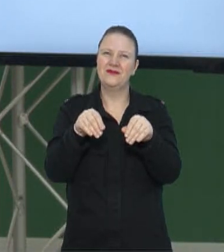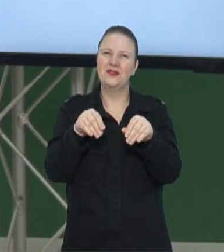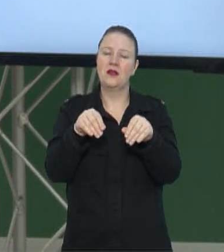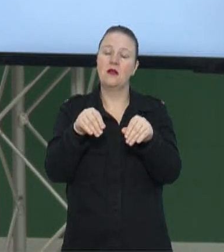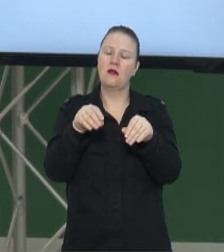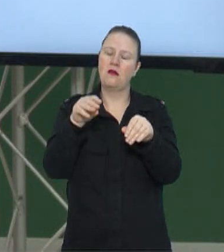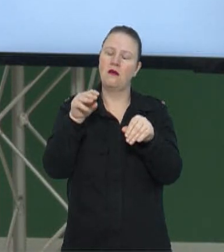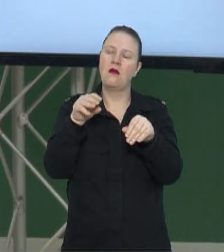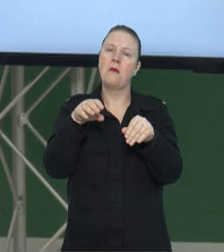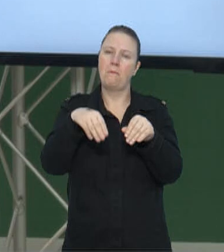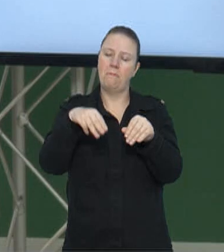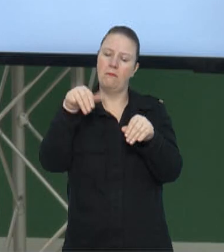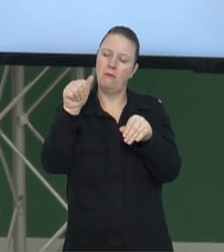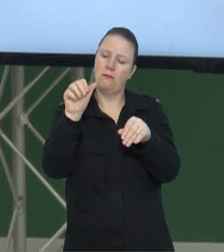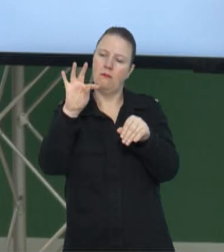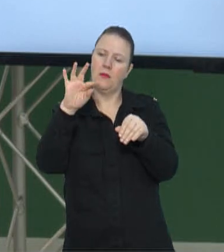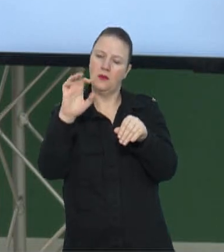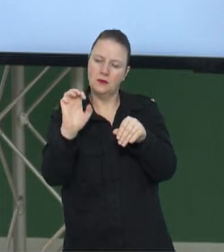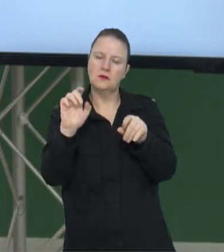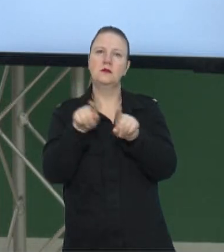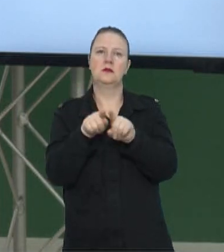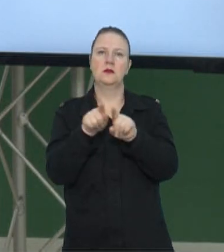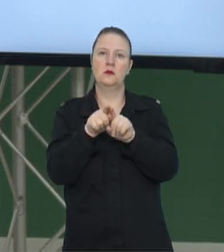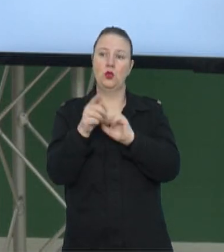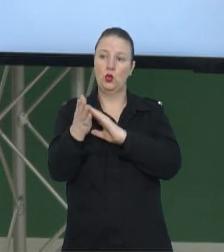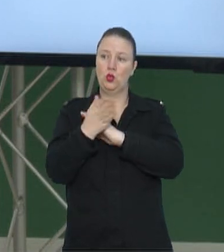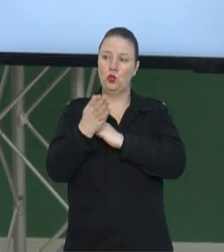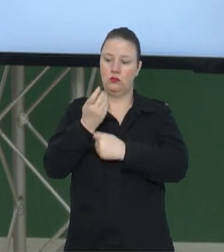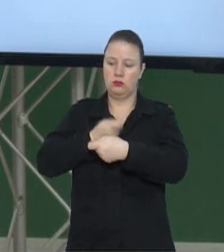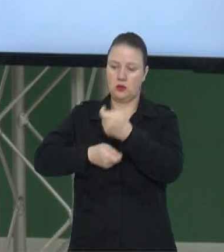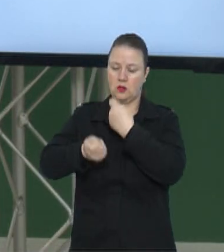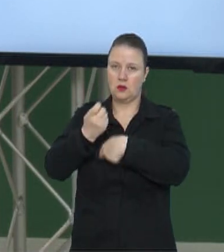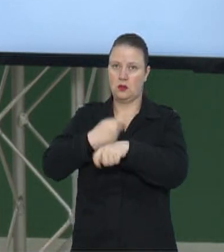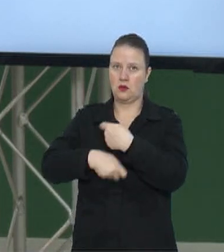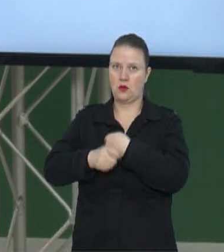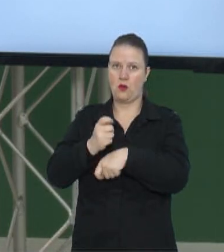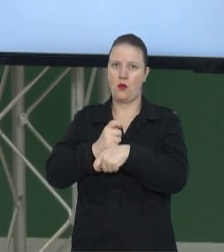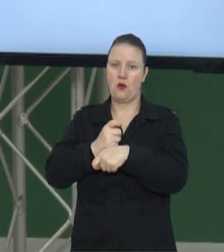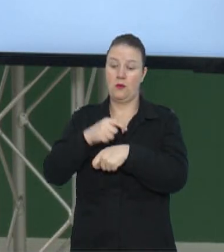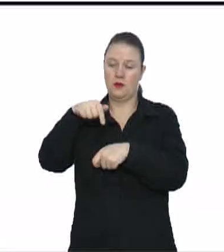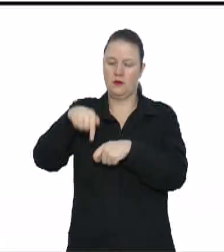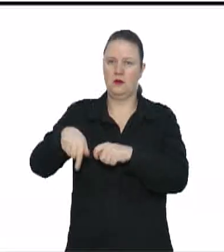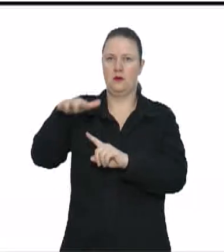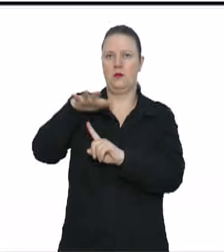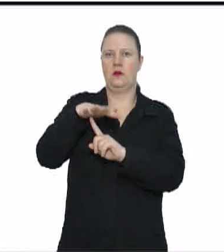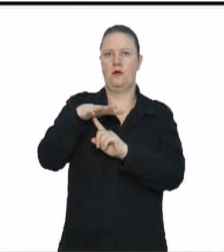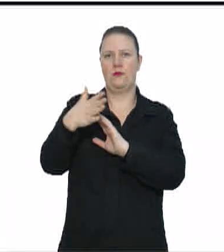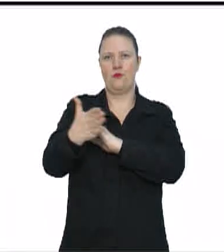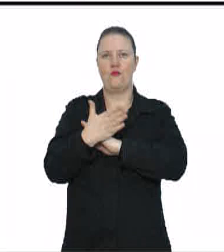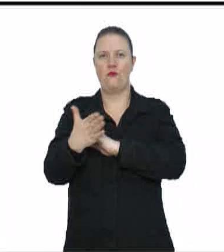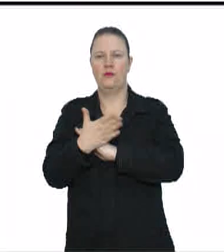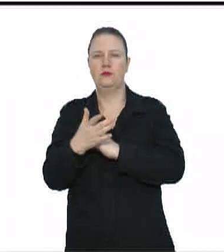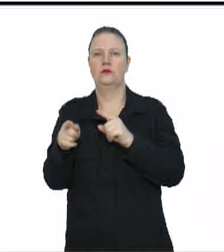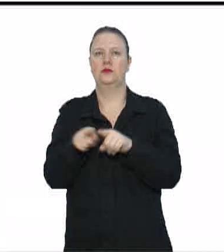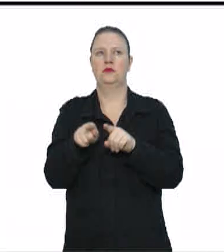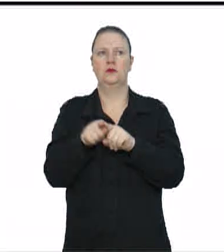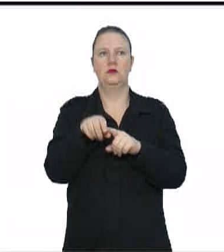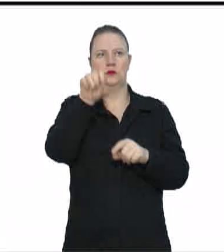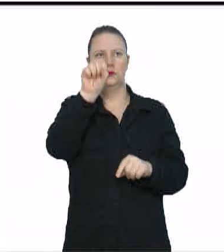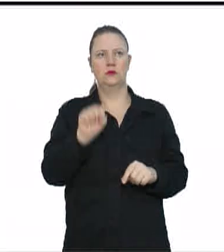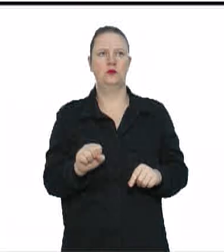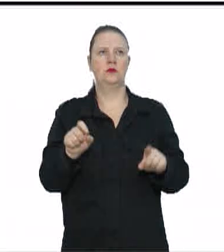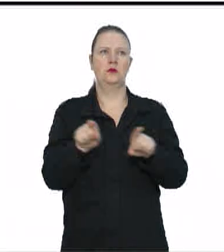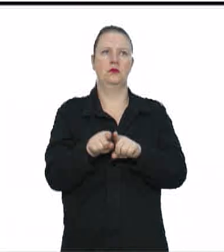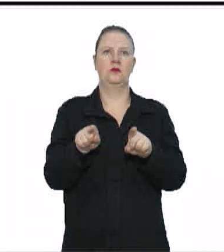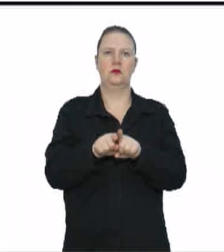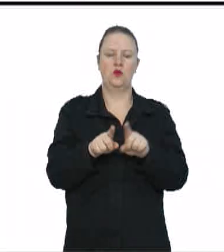para a economia do Paraná. Então, daí a importância do chimarrão, não só para o Rio Grande do Sul, mas para toda a região sul.